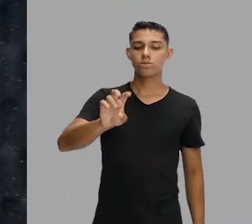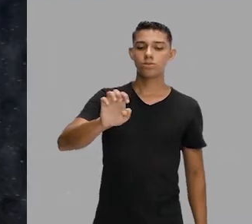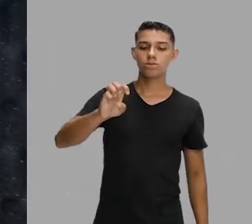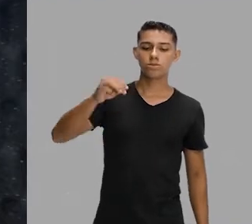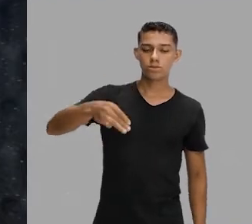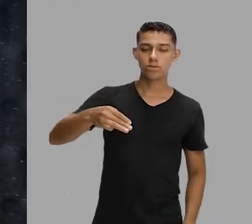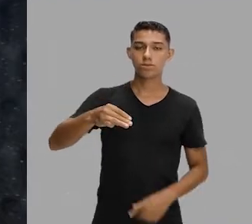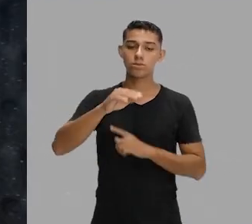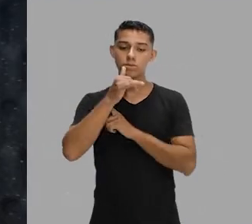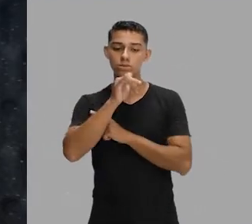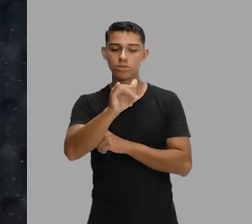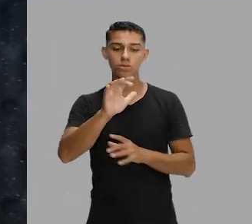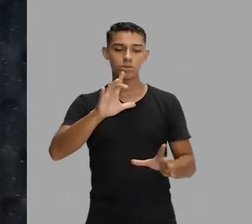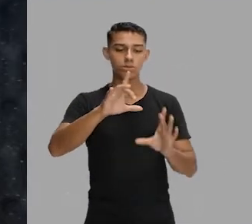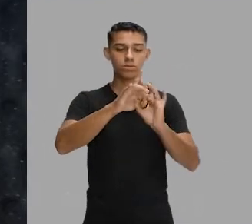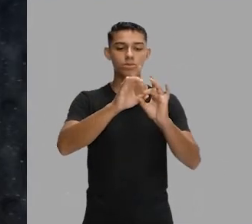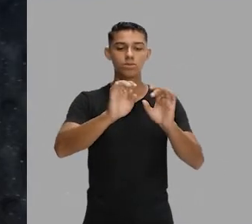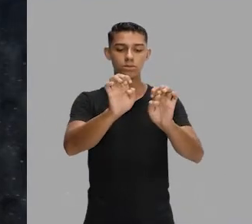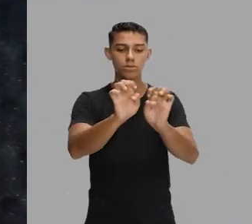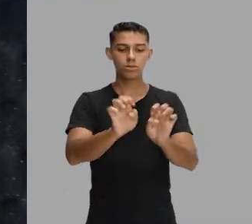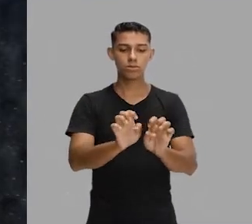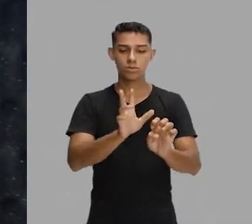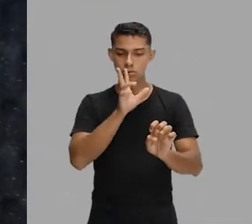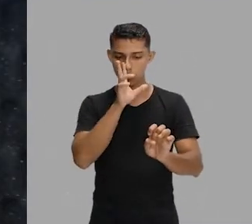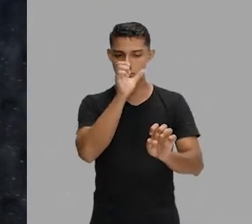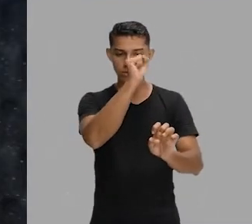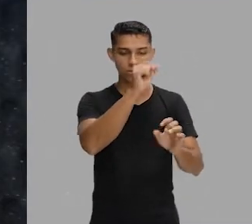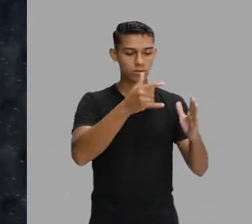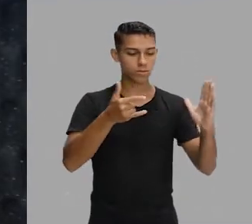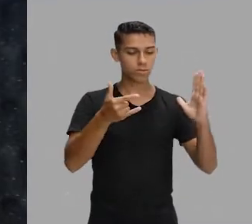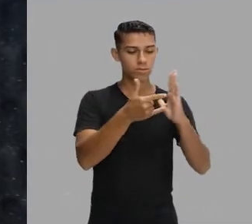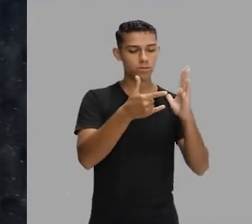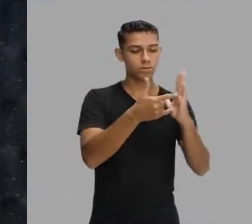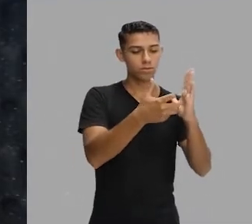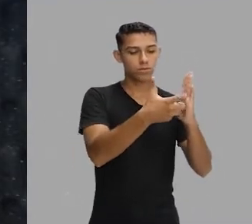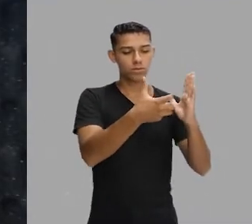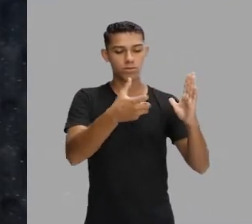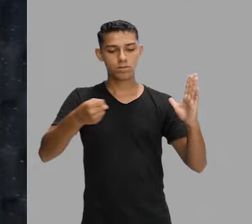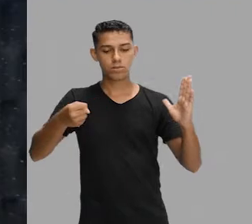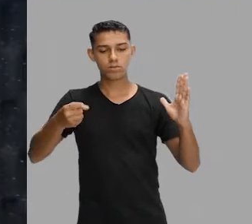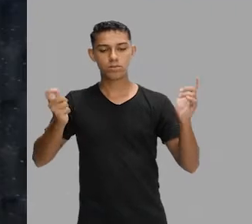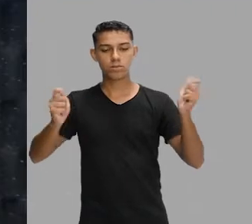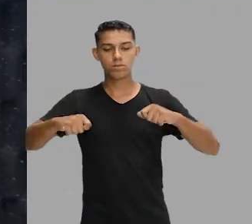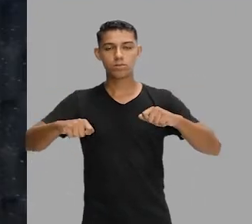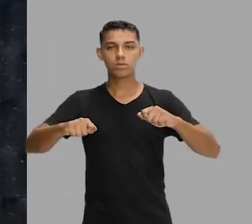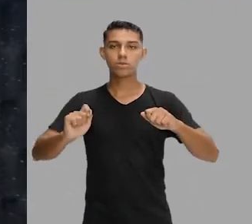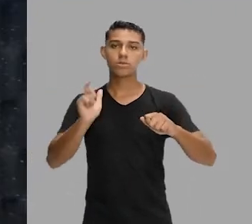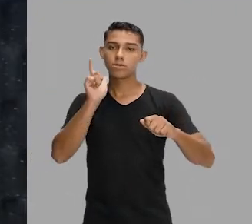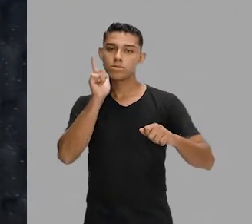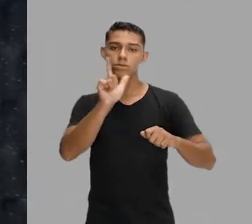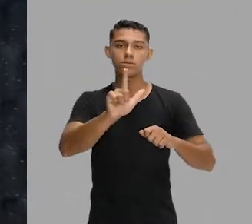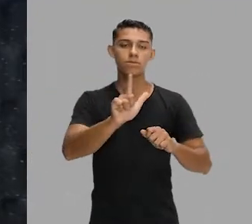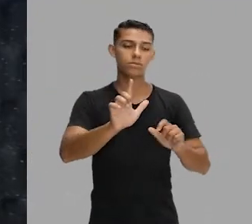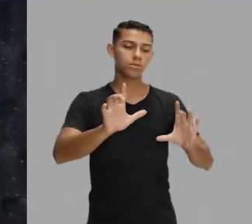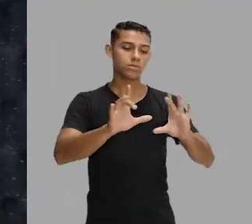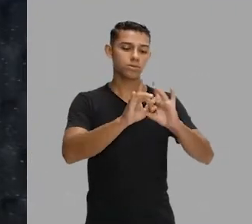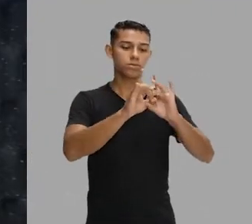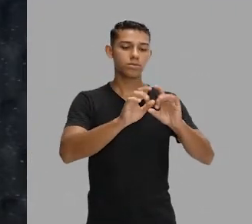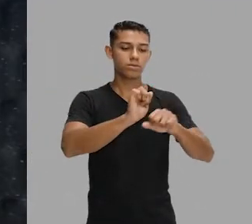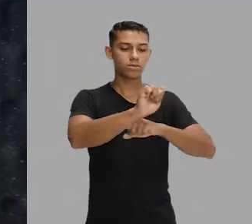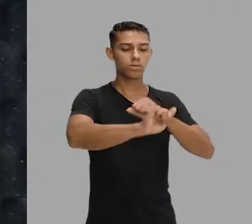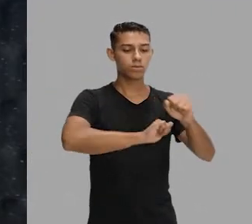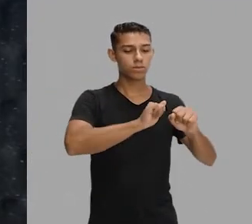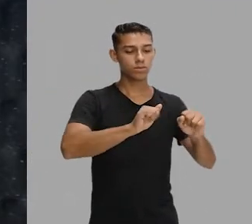estrutura e causa uma força, uma atração. Causa uma força que faz com que os átomos